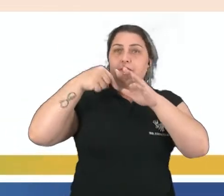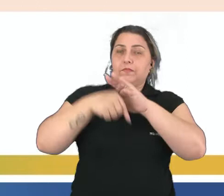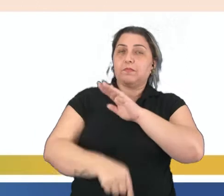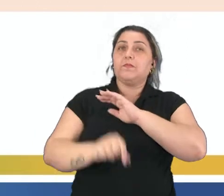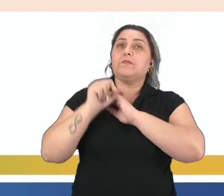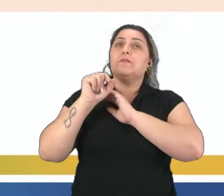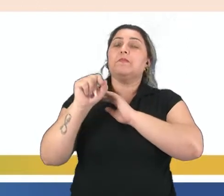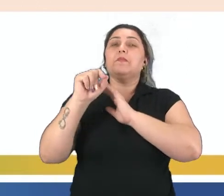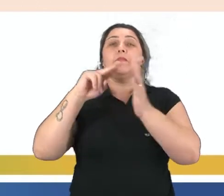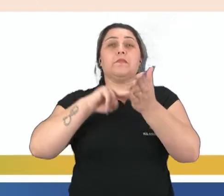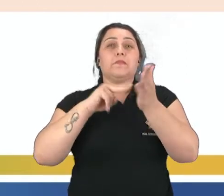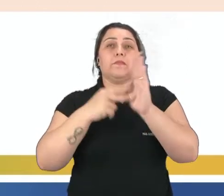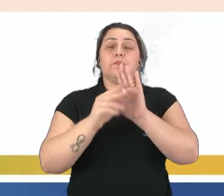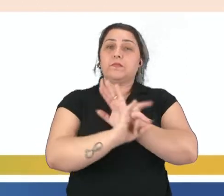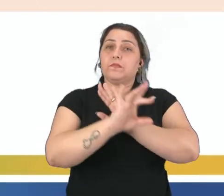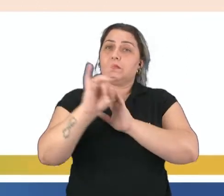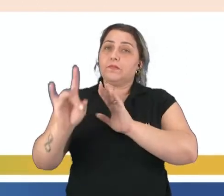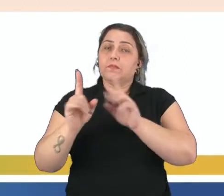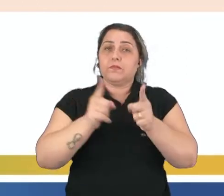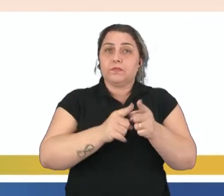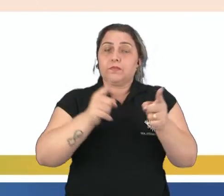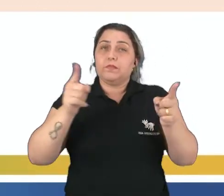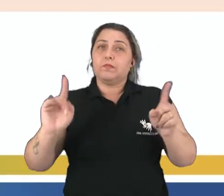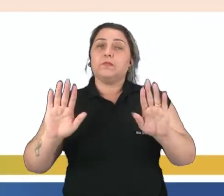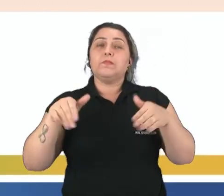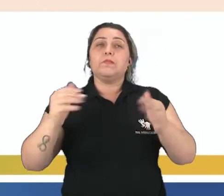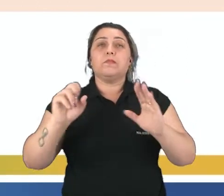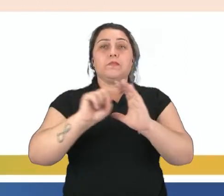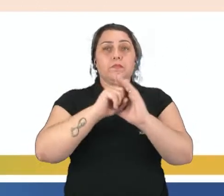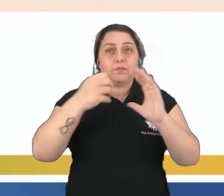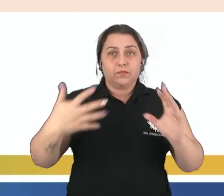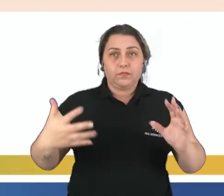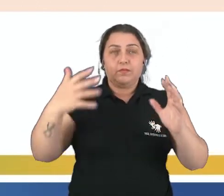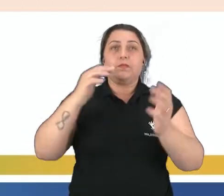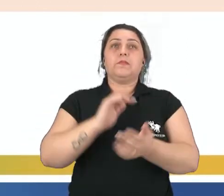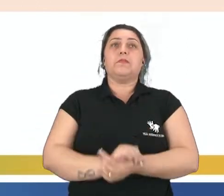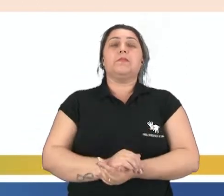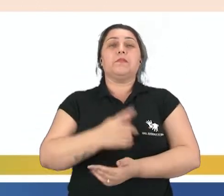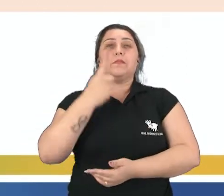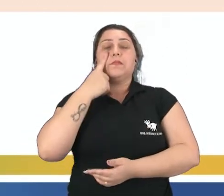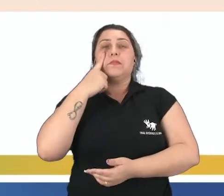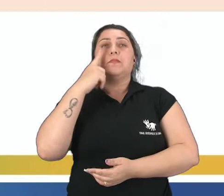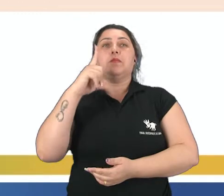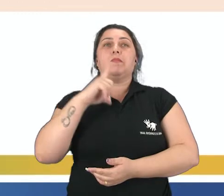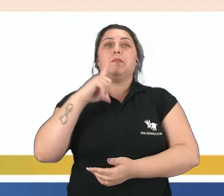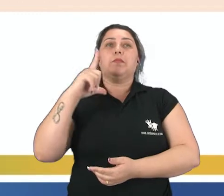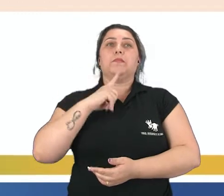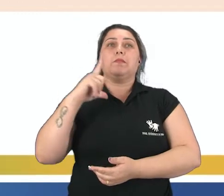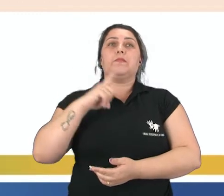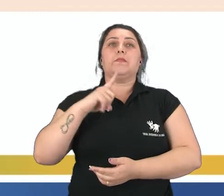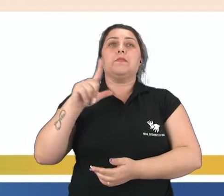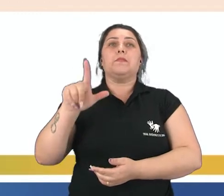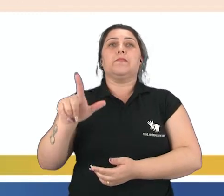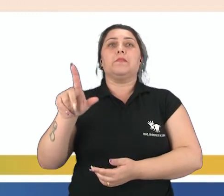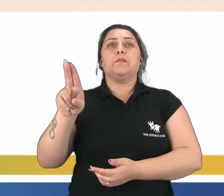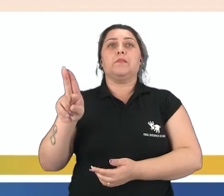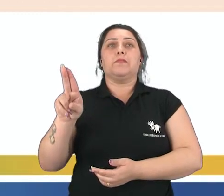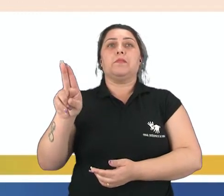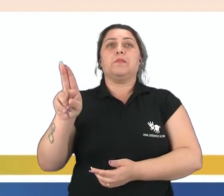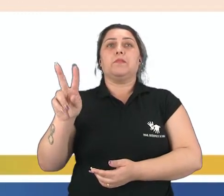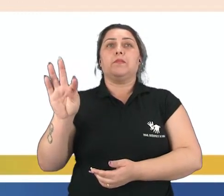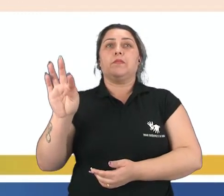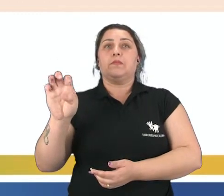que são cada uma dessas etapas, quais são suas características. A gente vai ver que temos aí a fase lútea,